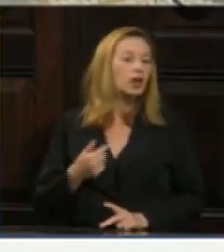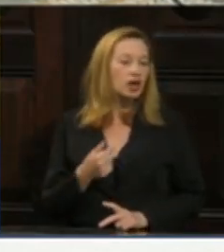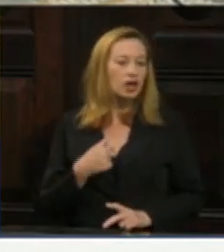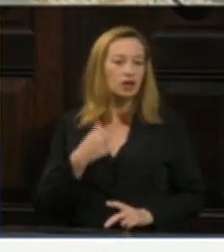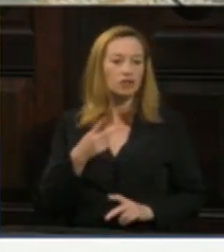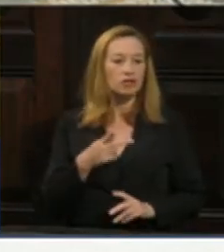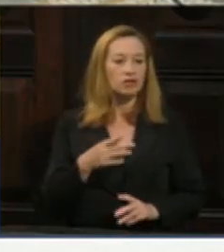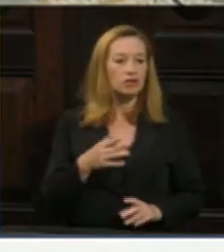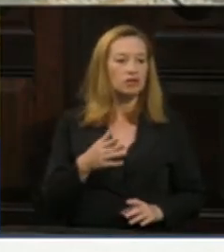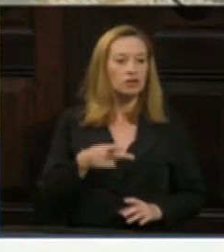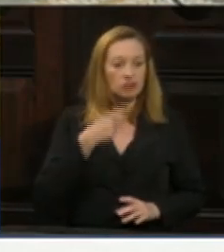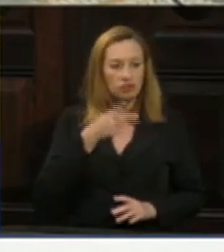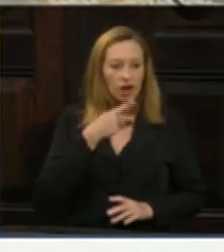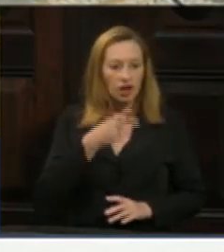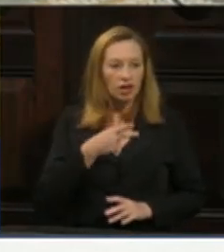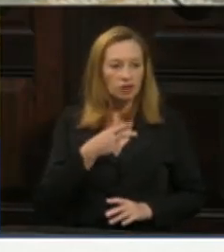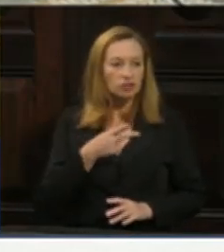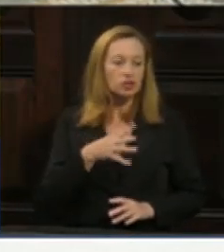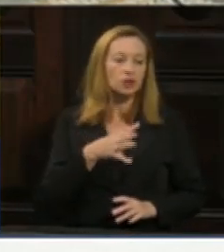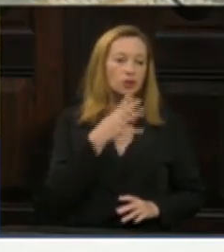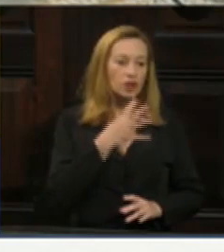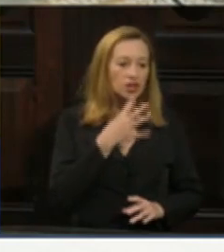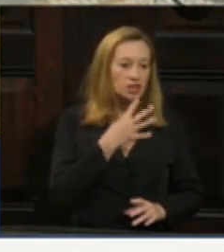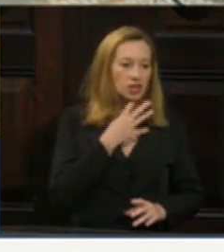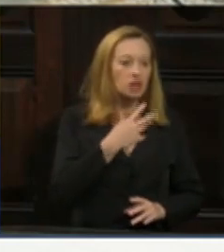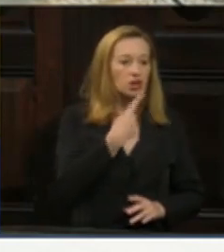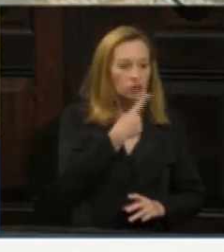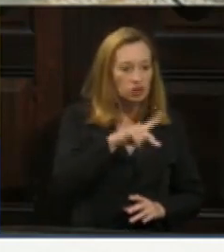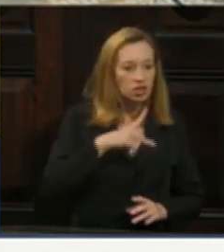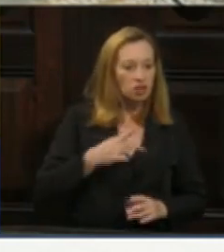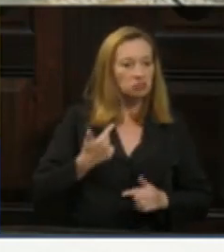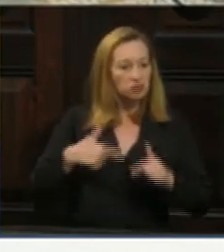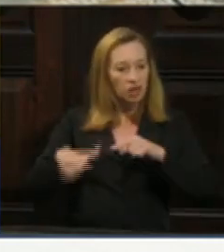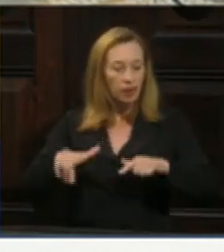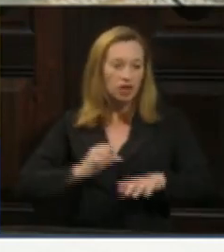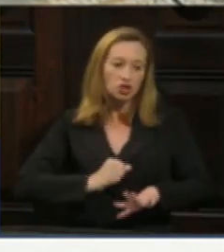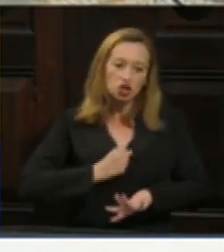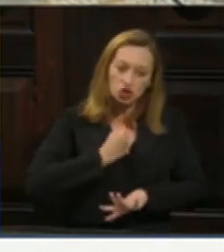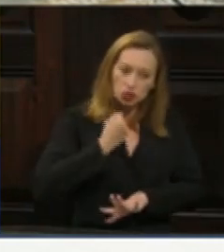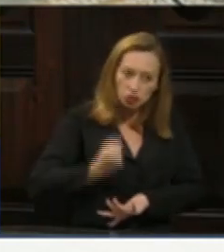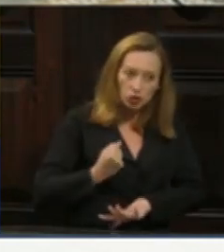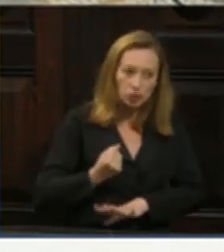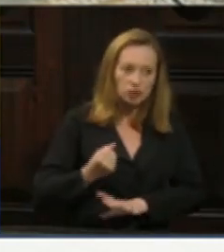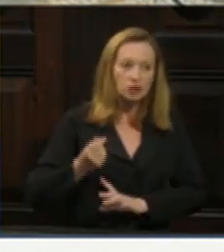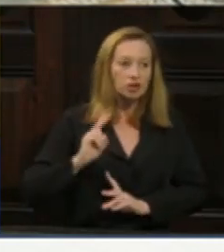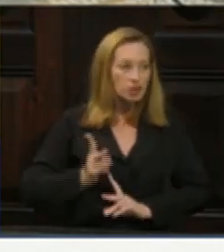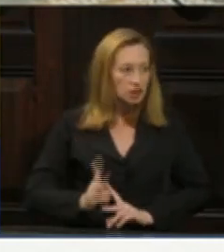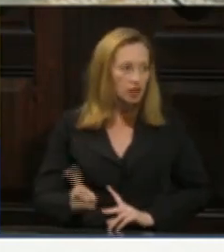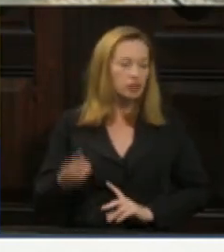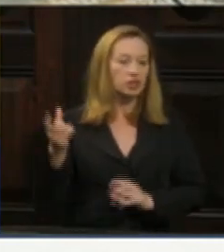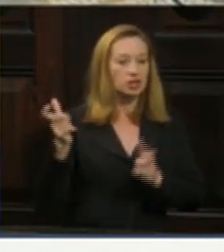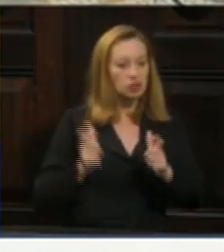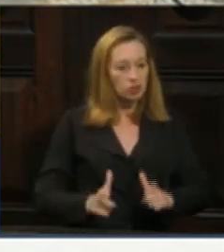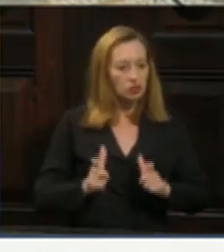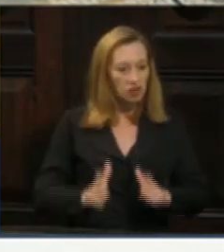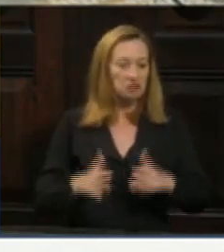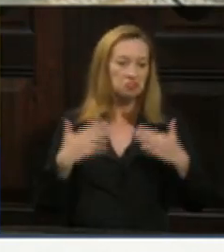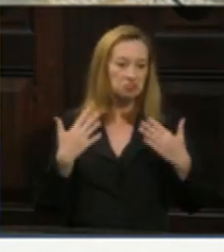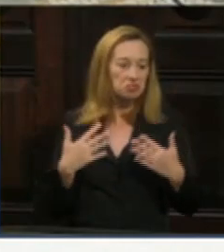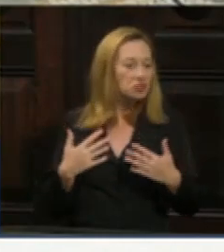a aprovação deles a Vossa Excelência e a sua assessoria, que trabalharam, aperfeiçoaram, acolheram emendas com subemendas,